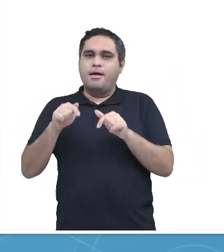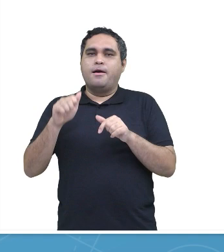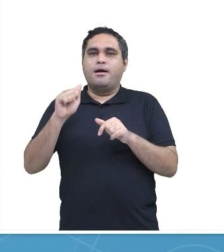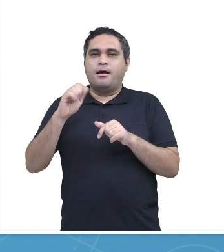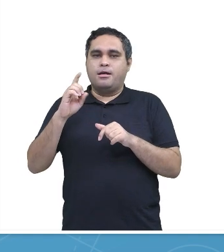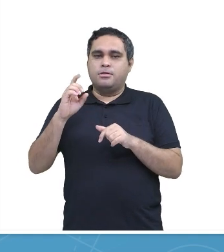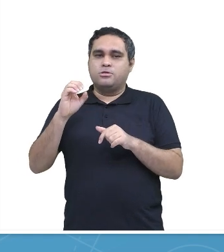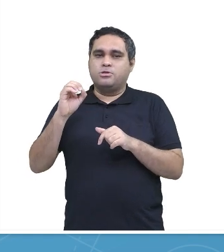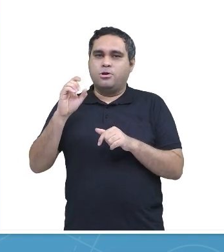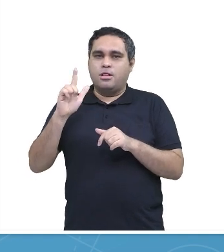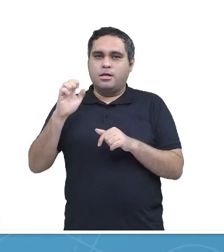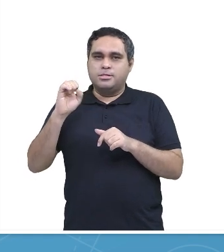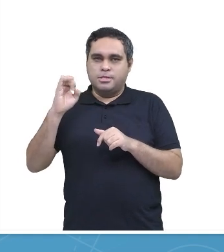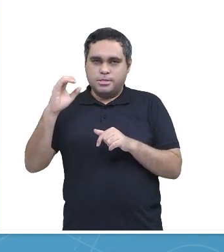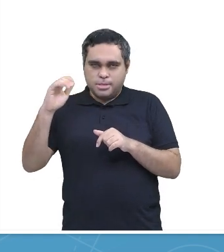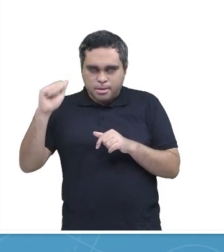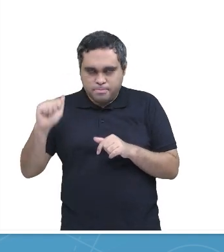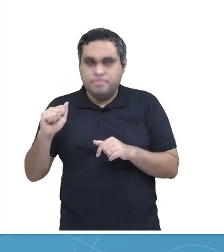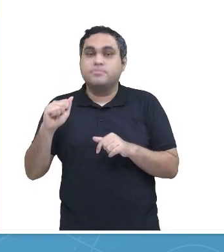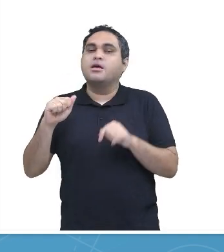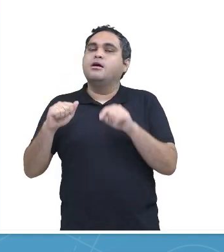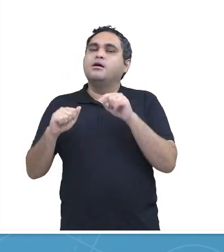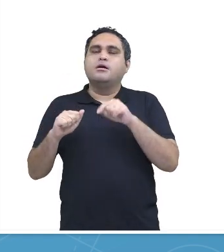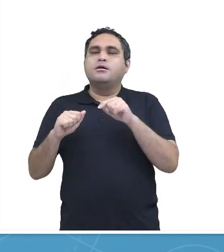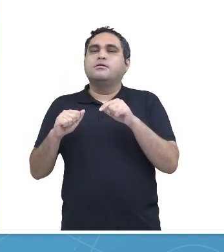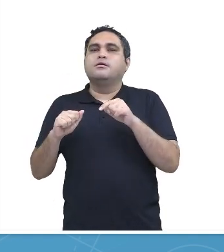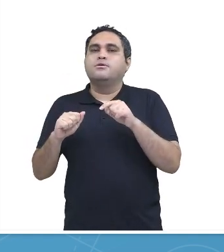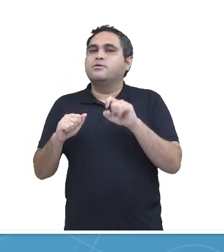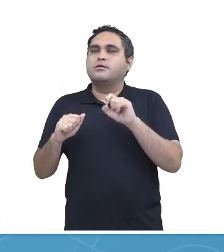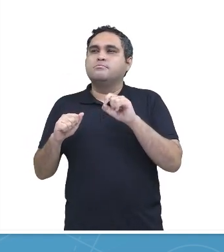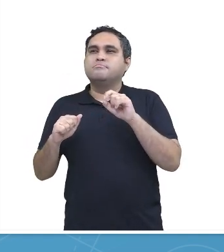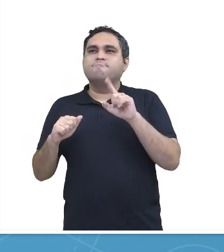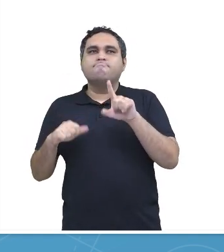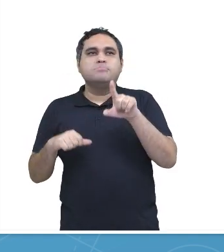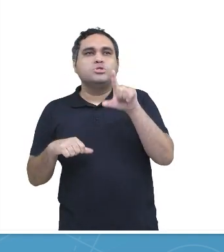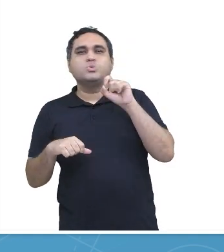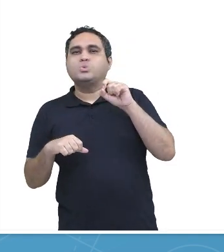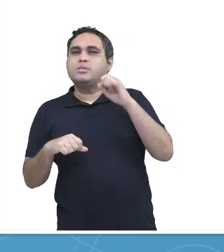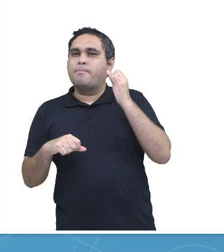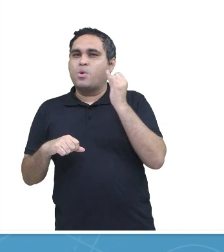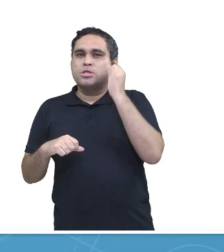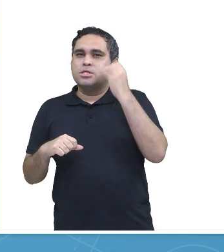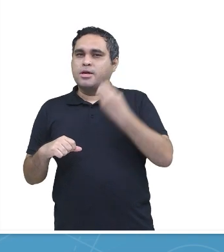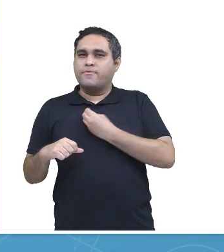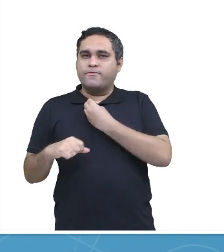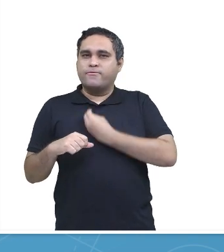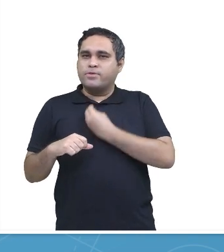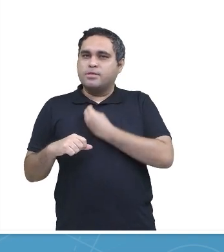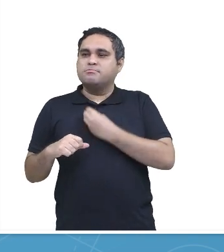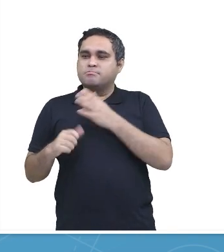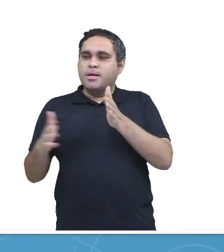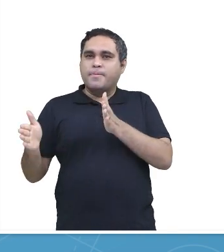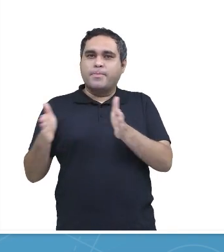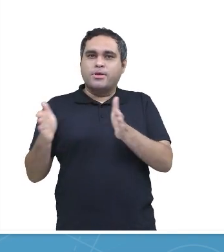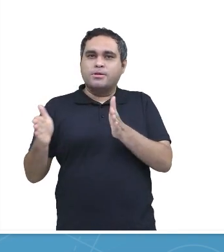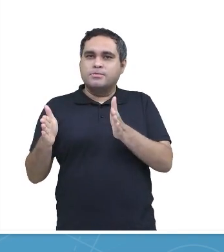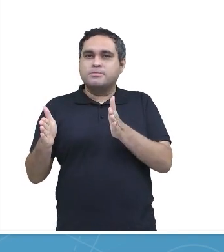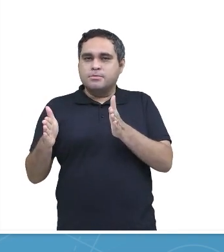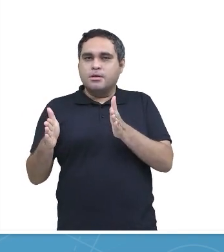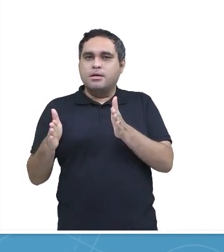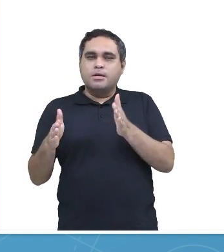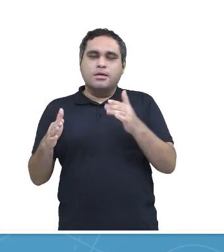então, a tomada de decisões muito importantes na vida e o sujeito começa a